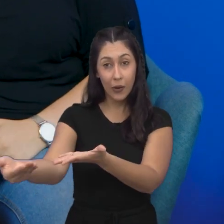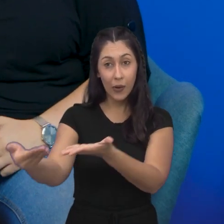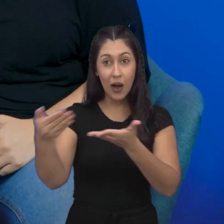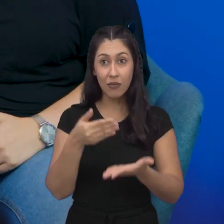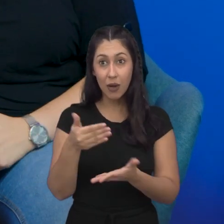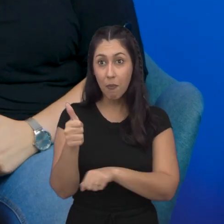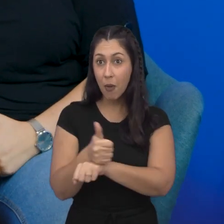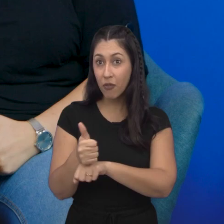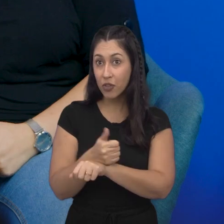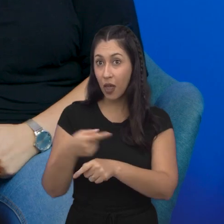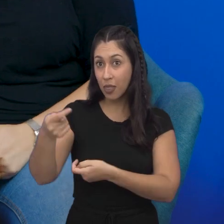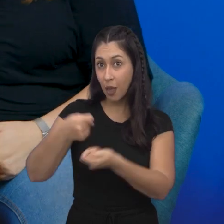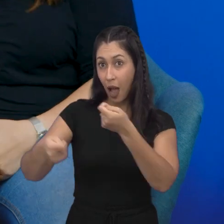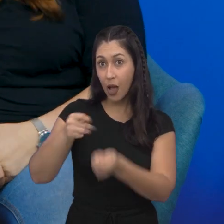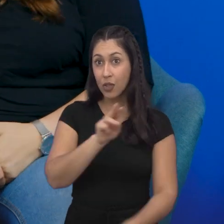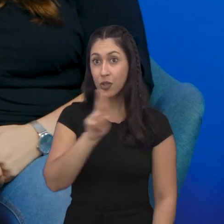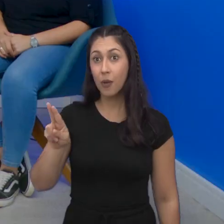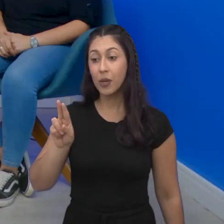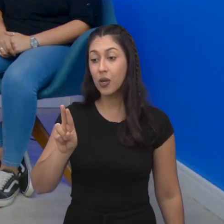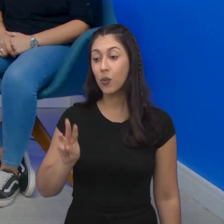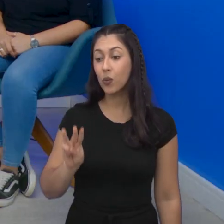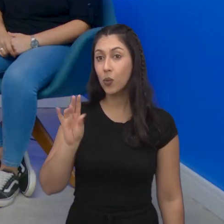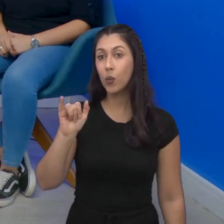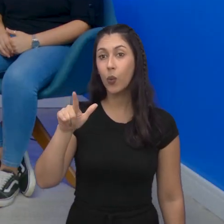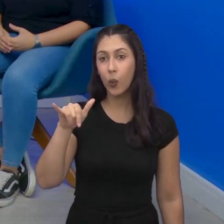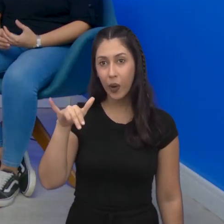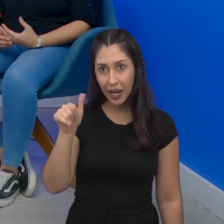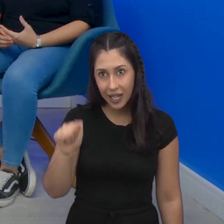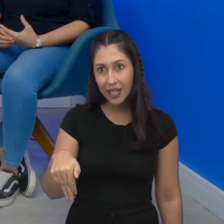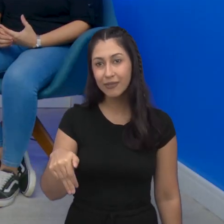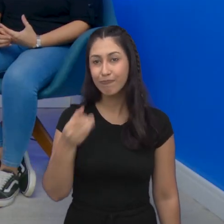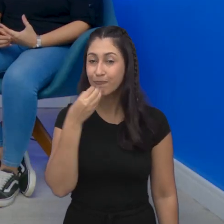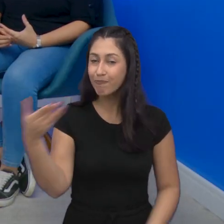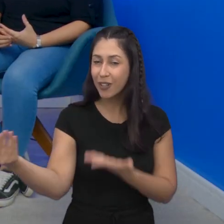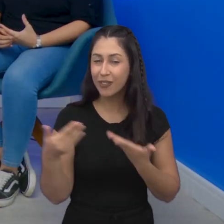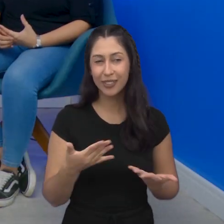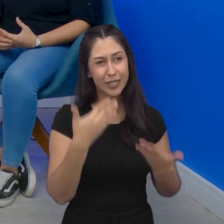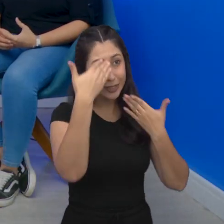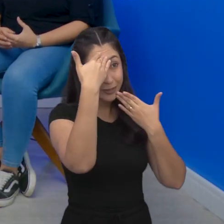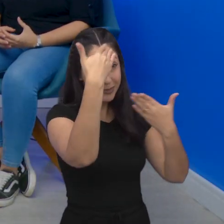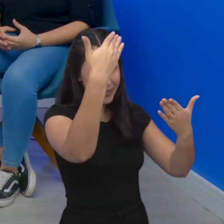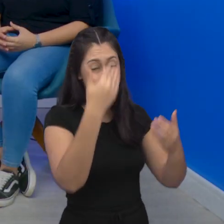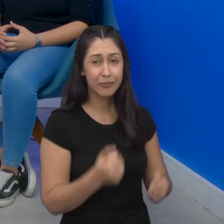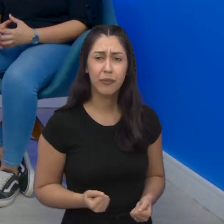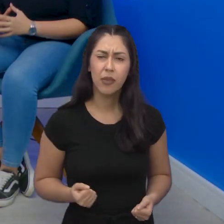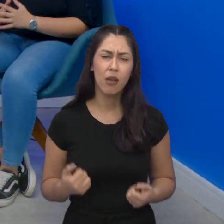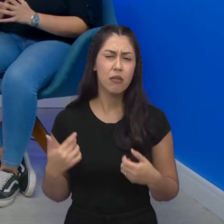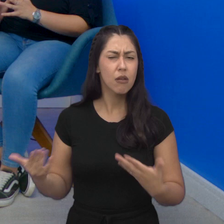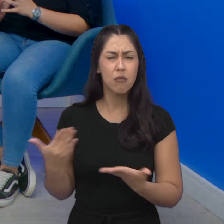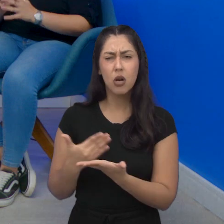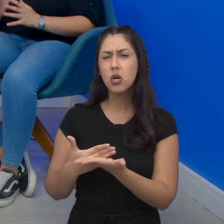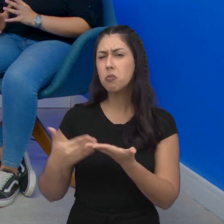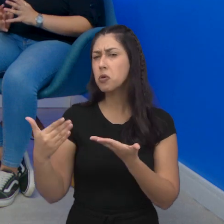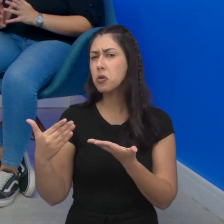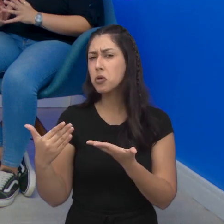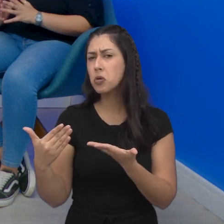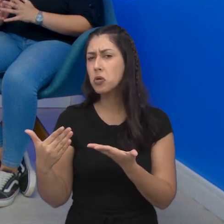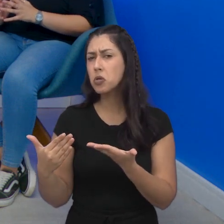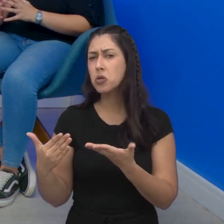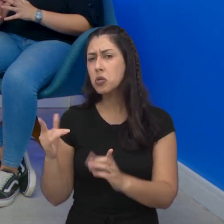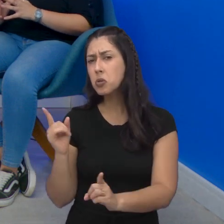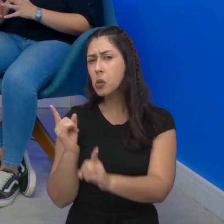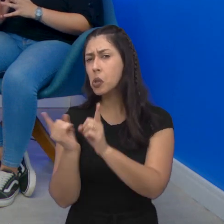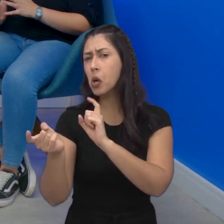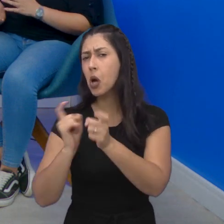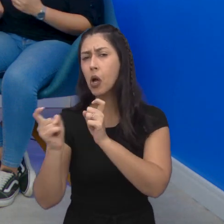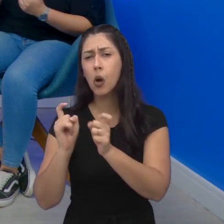especialista financeiro William Sávio. Bem-vindo, William. Opa, obrigado pelo convite, pessoal. Para a gente começar, William, como é que funcionam esses encontros